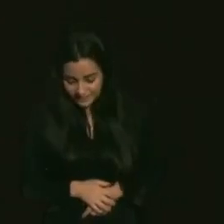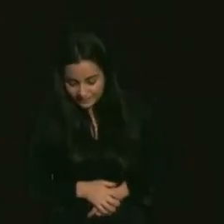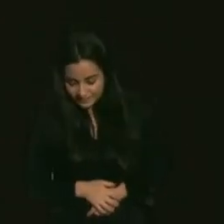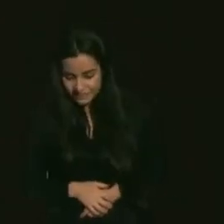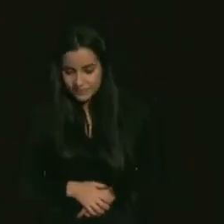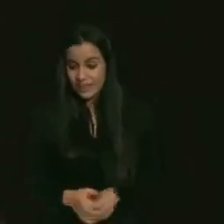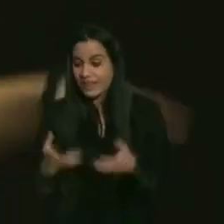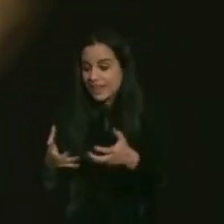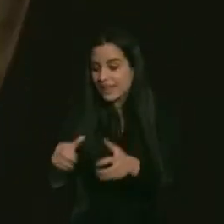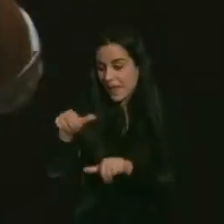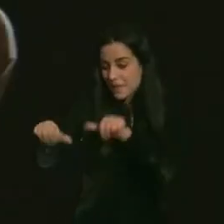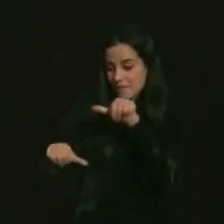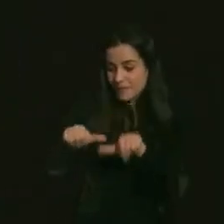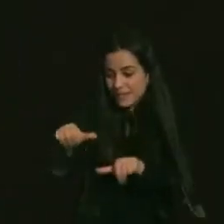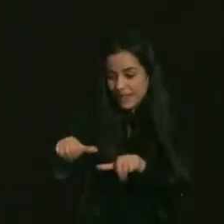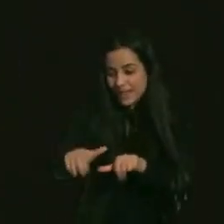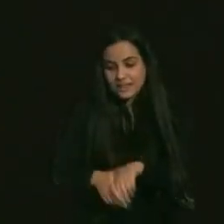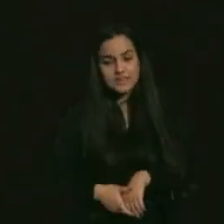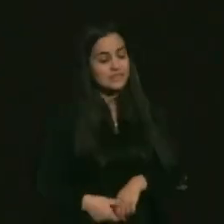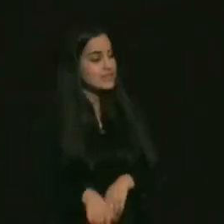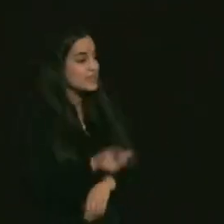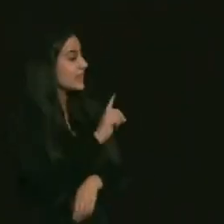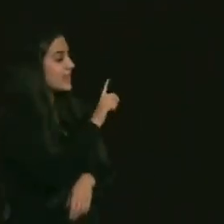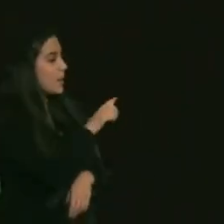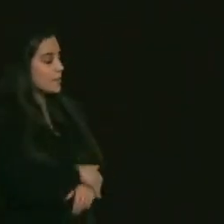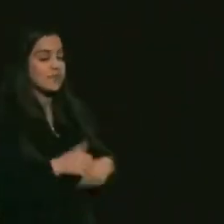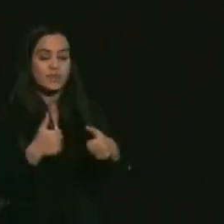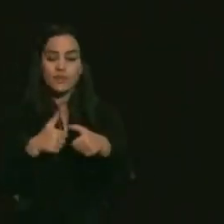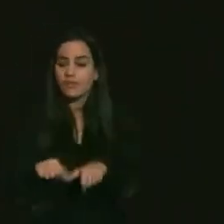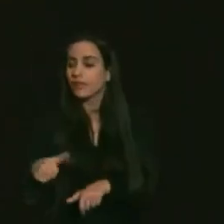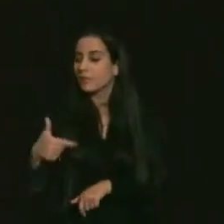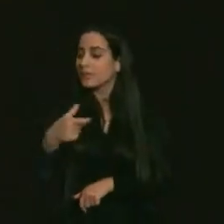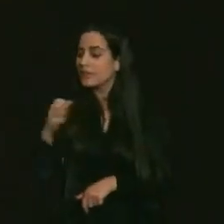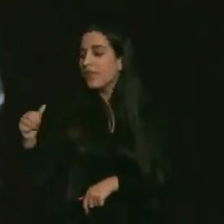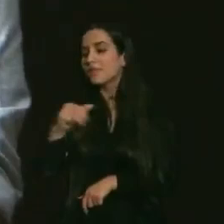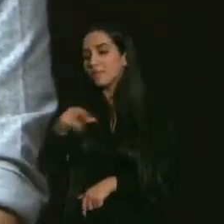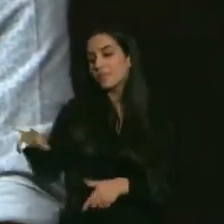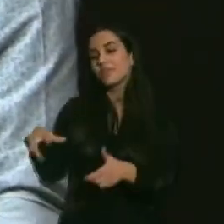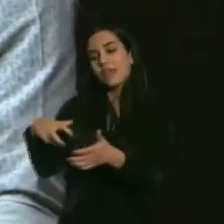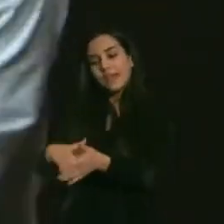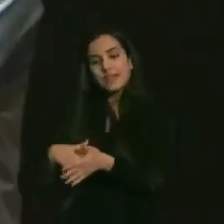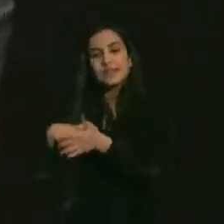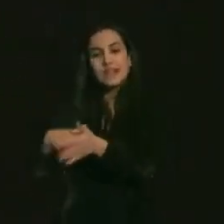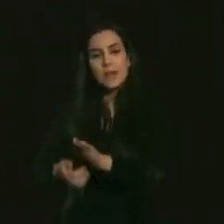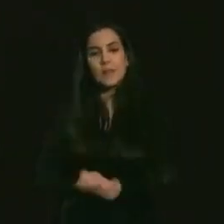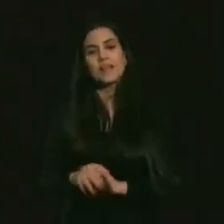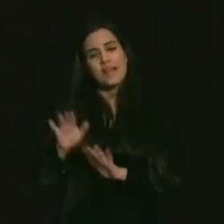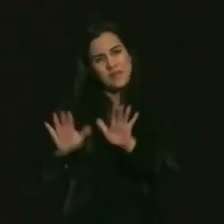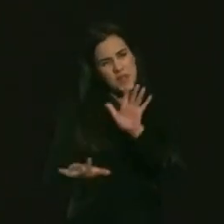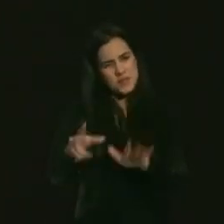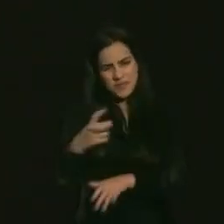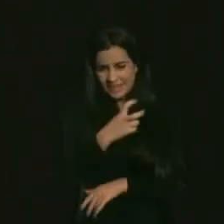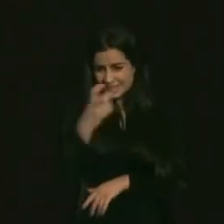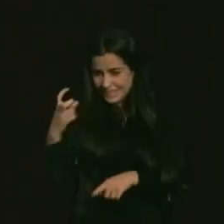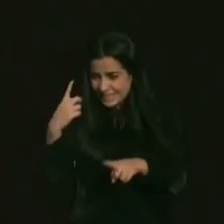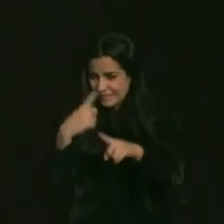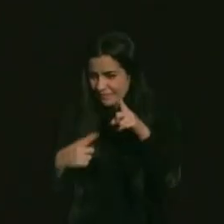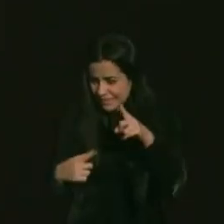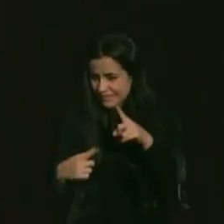Você quer mudar de atitude? Ela disse: não. Falei: então você vai ficar de castigo mais um tempo? Lá pela quinta